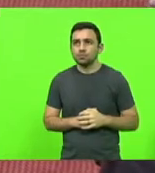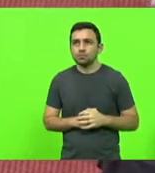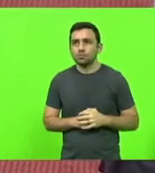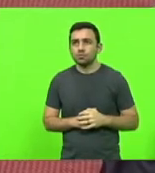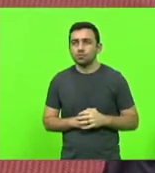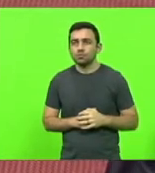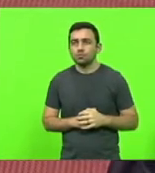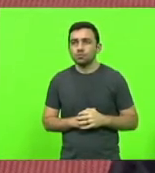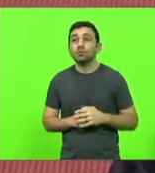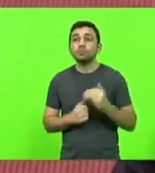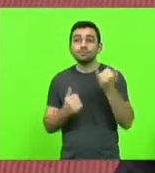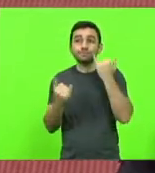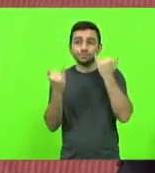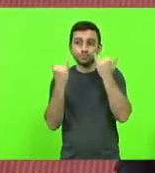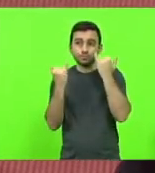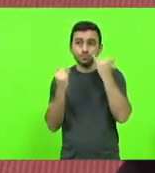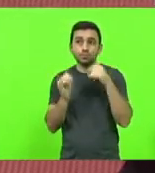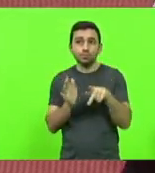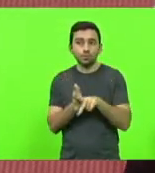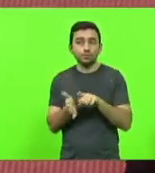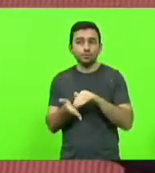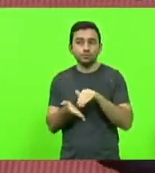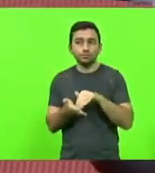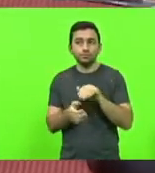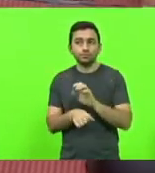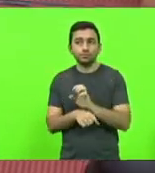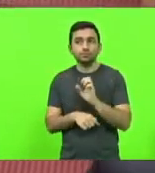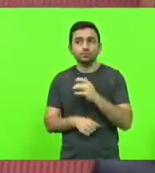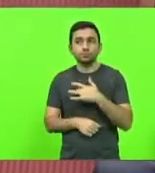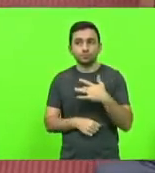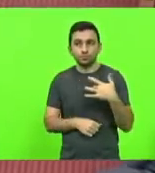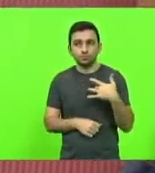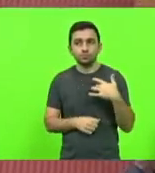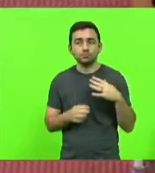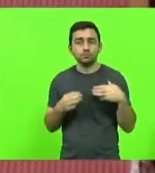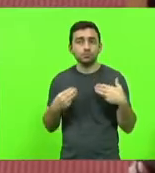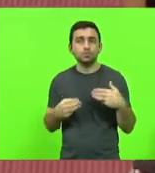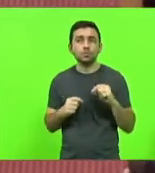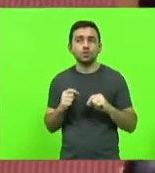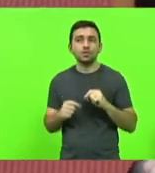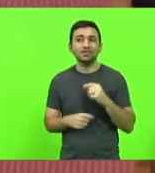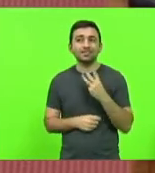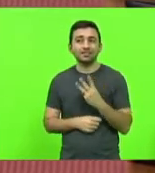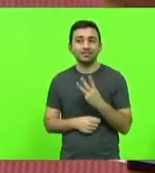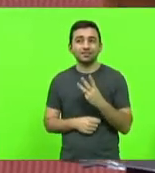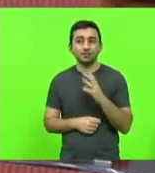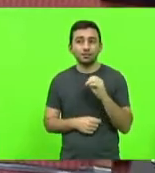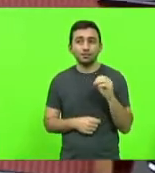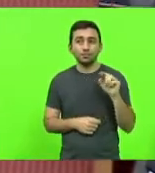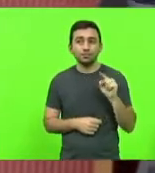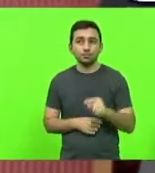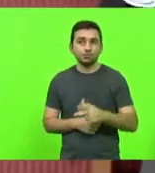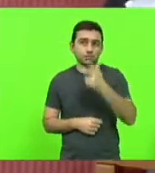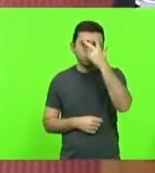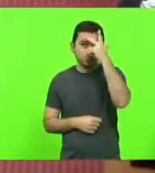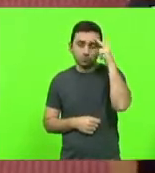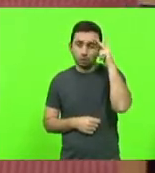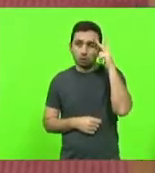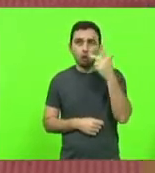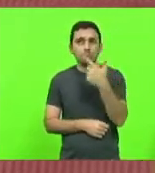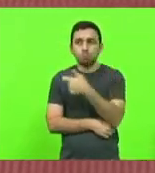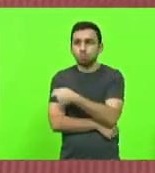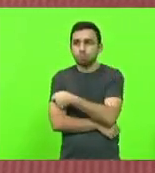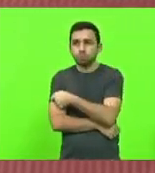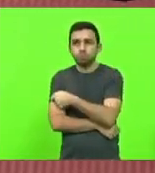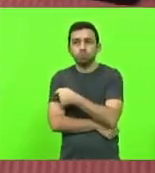a informação da Secretaria de Estado da Saúde, do Ministério, é de que 300 mil pessoas não tomaram a